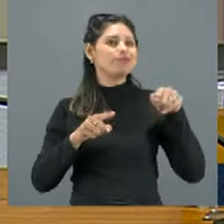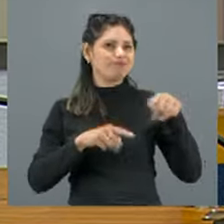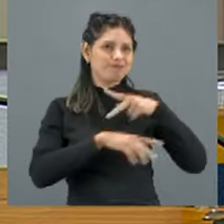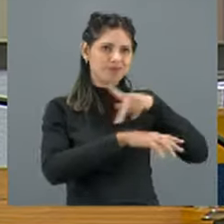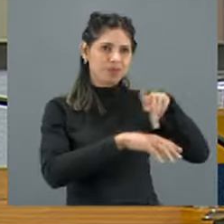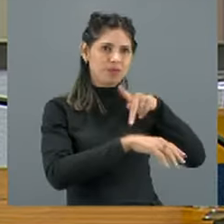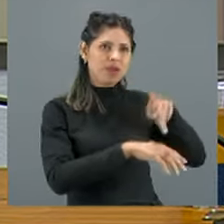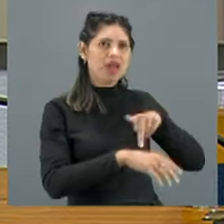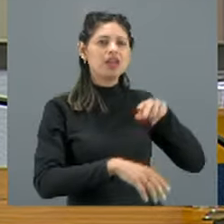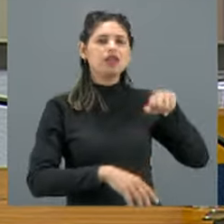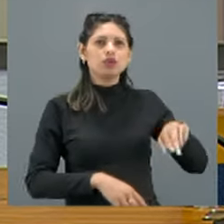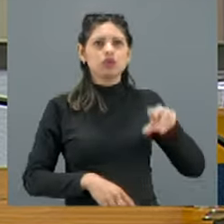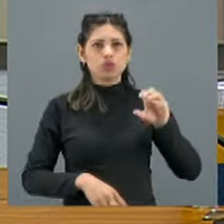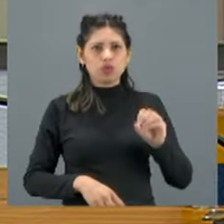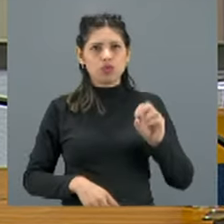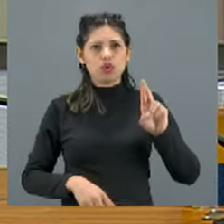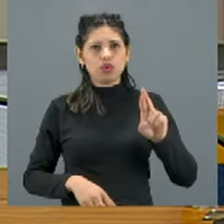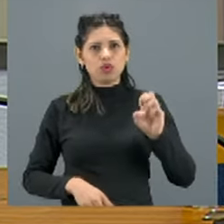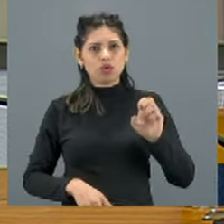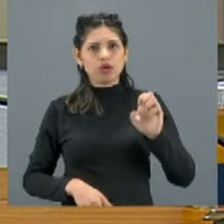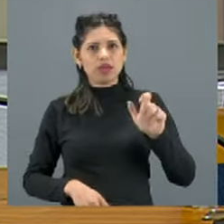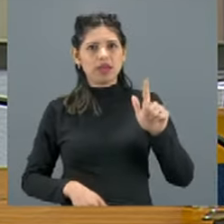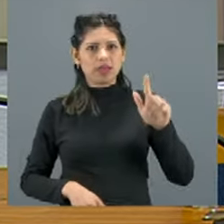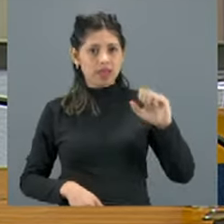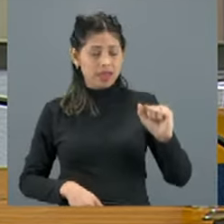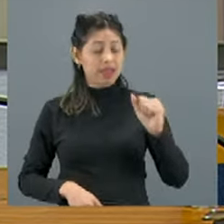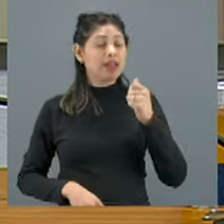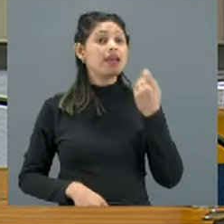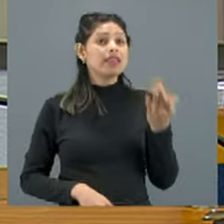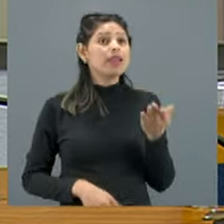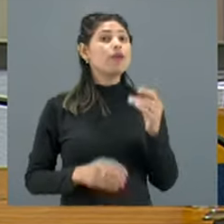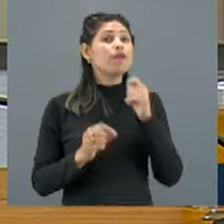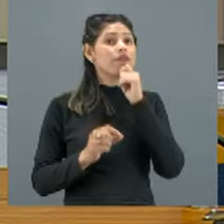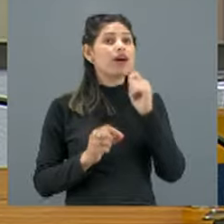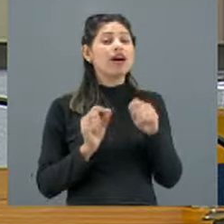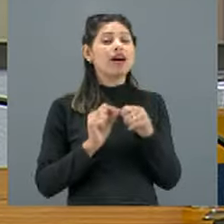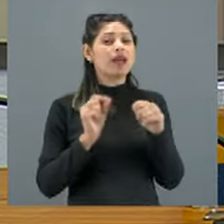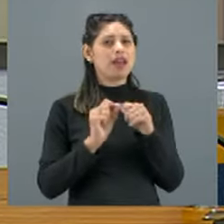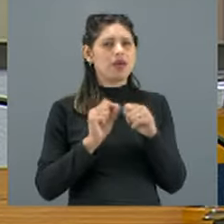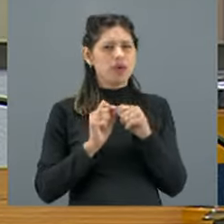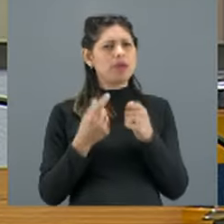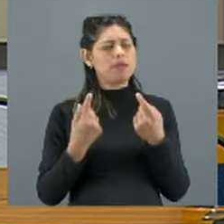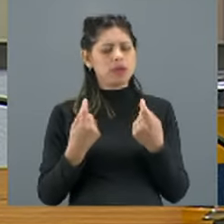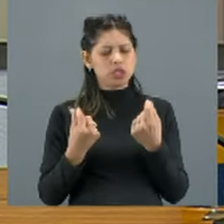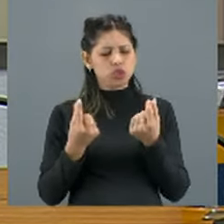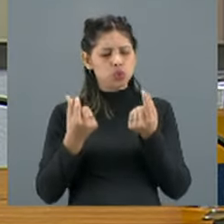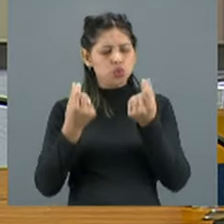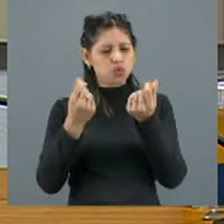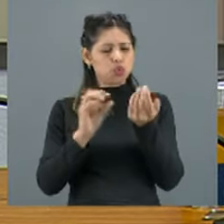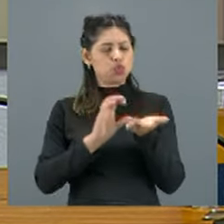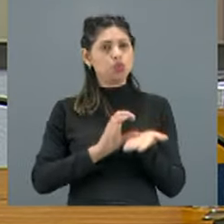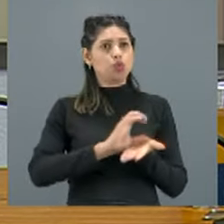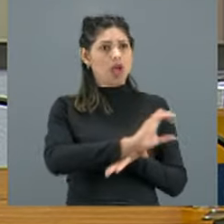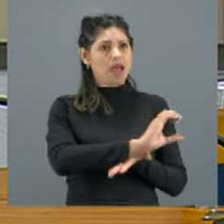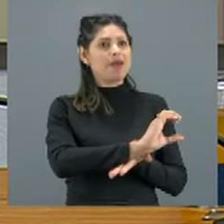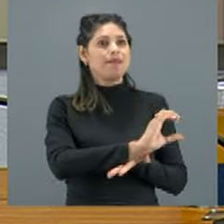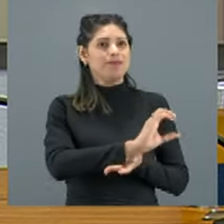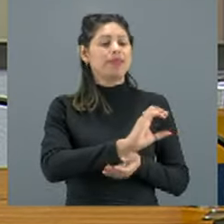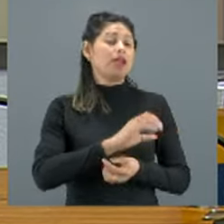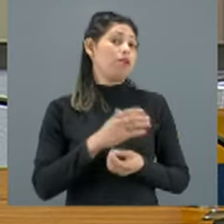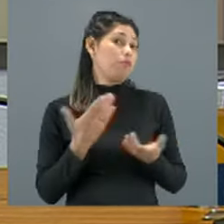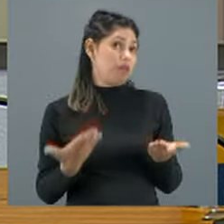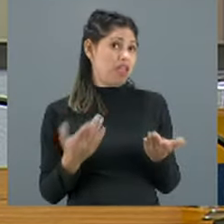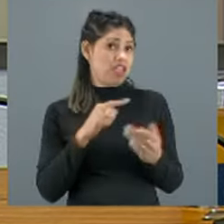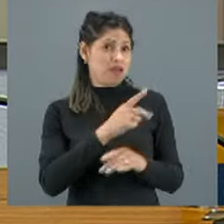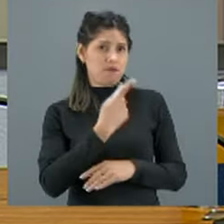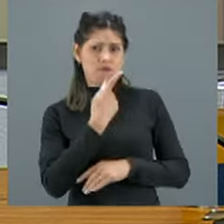que o produto extraído da reserva indígena tivesse um preço aumentado, né, como homenagem. Então, eles dizem